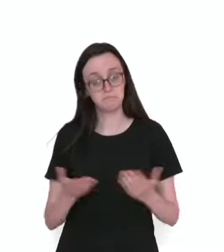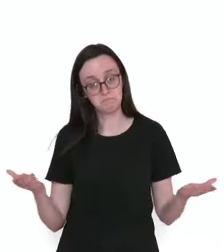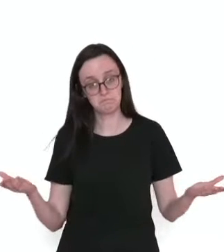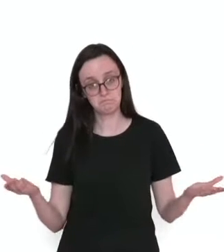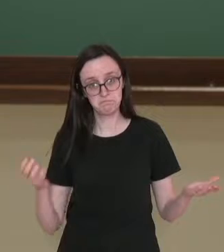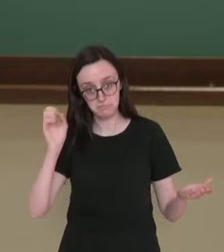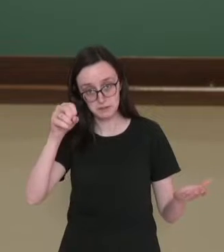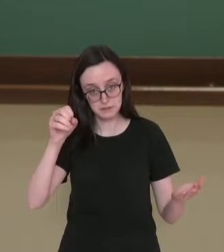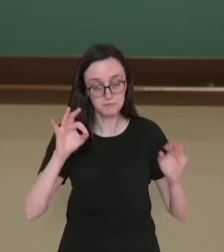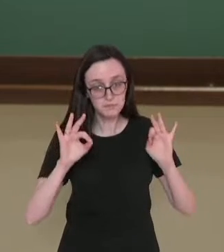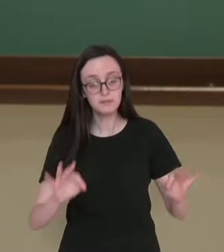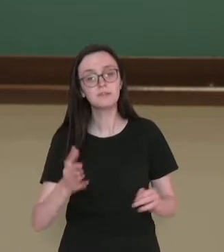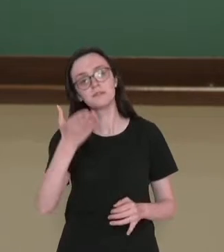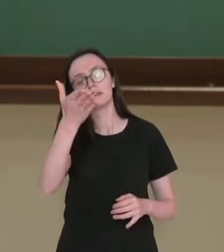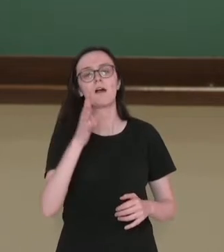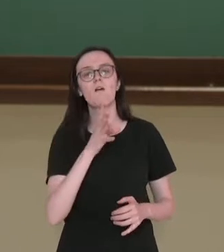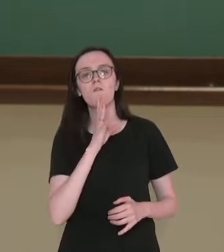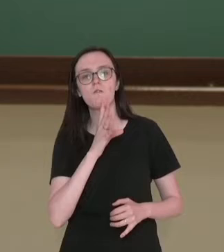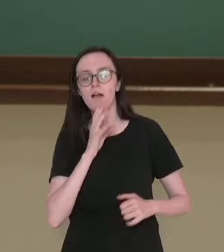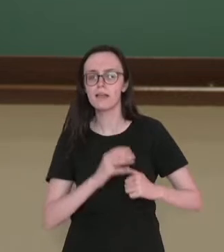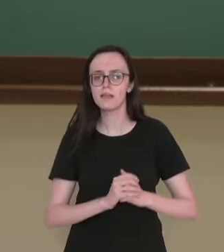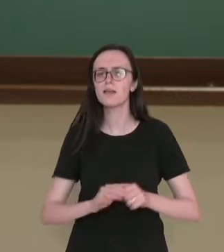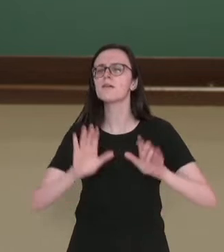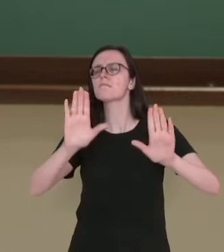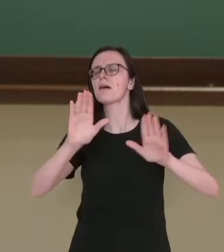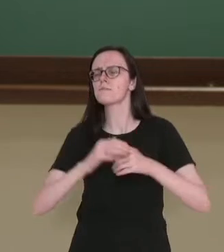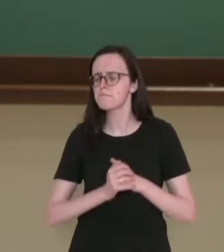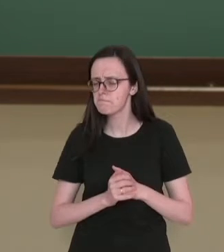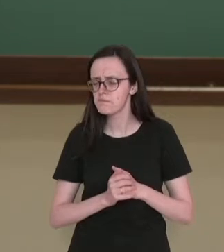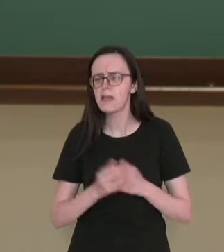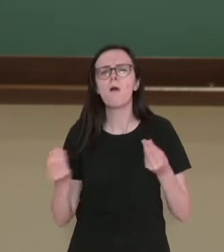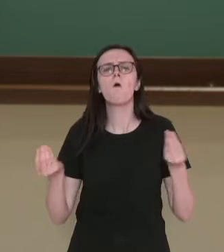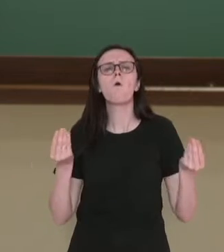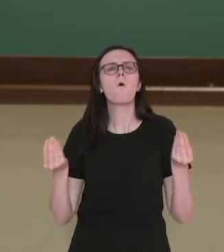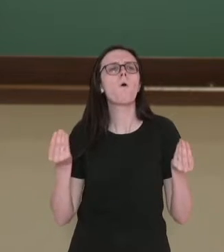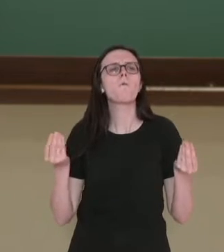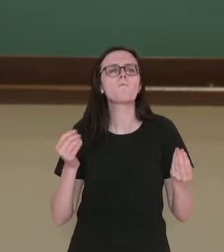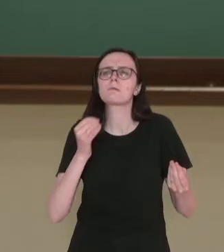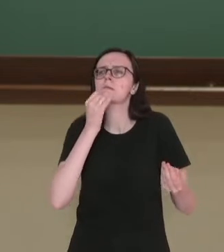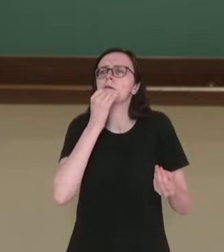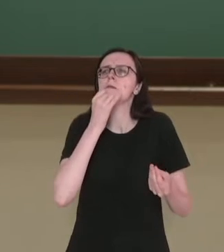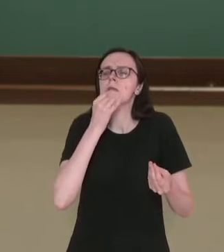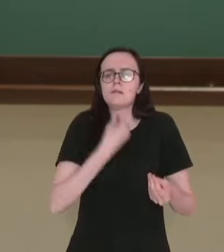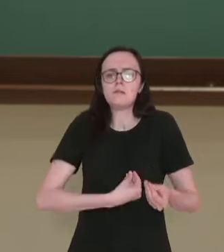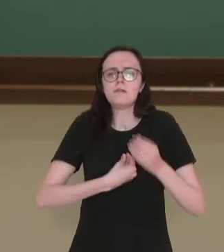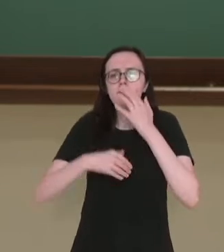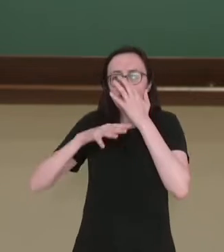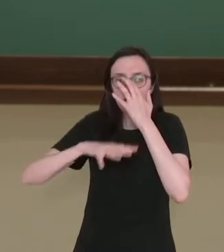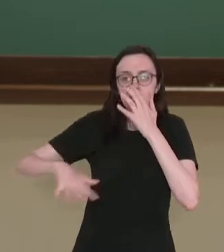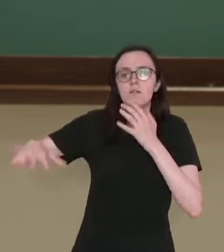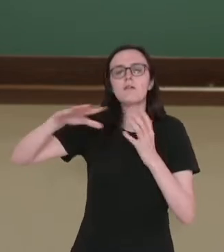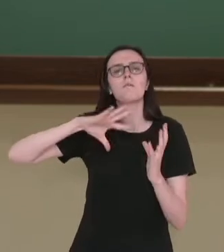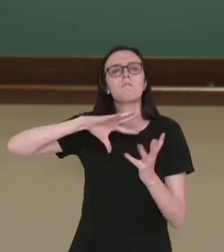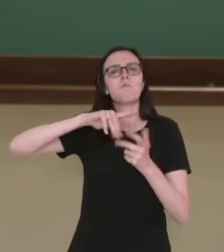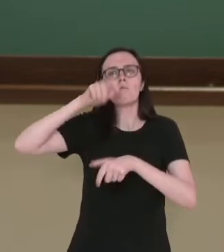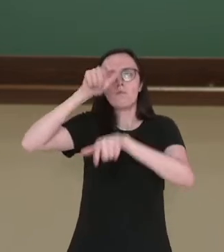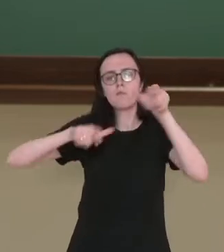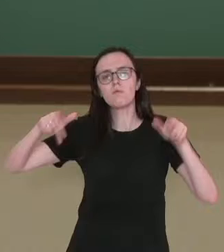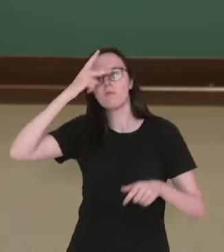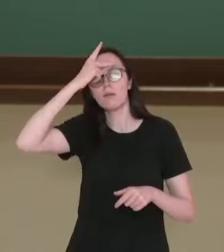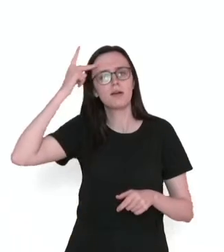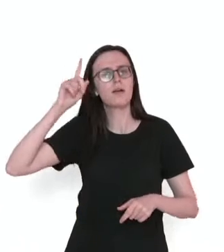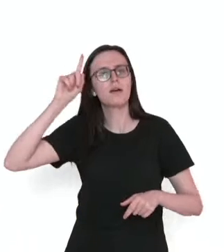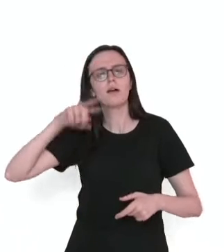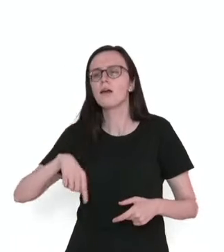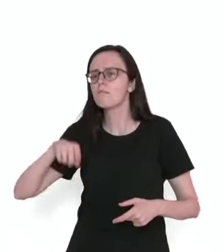Sim, certamente conhece. E vem cá, como que é a questão de viver em um mundo onde as pessoas